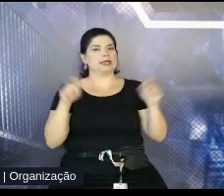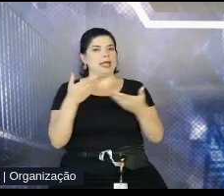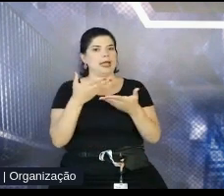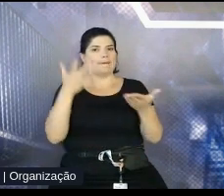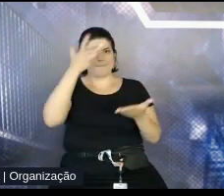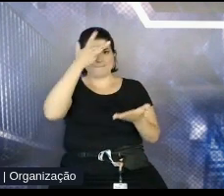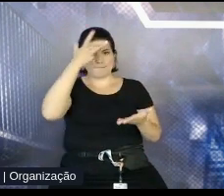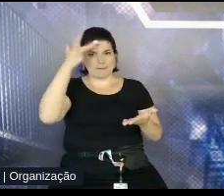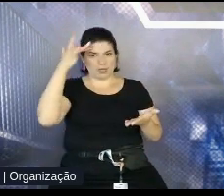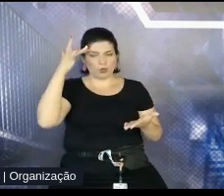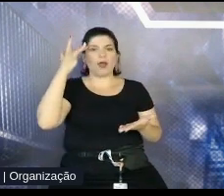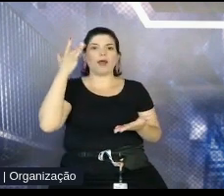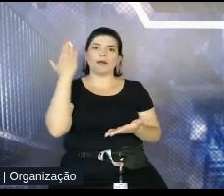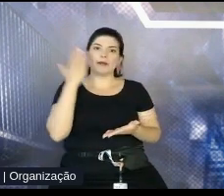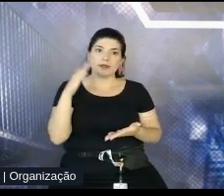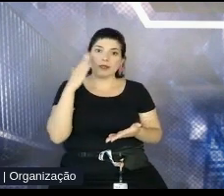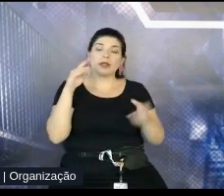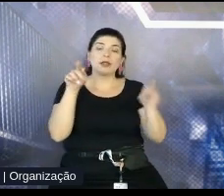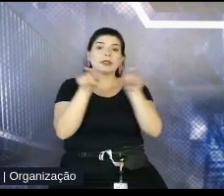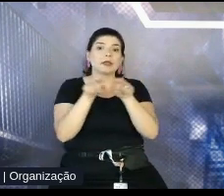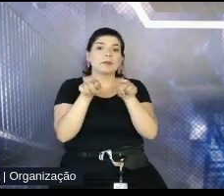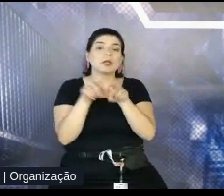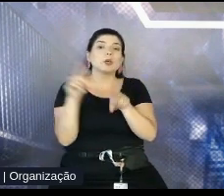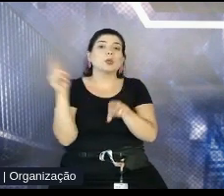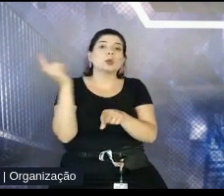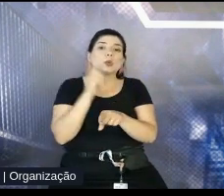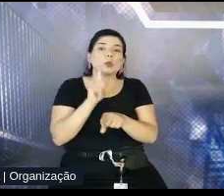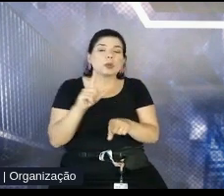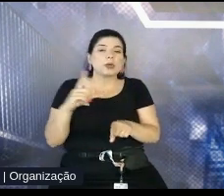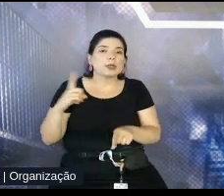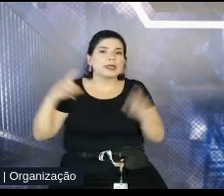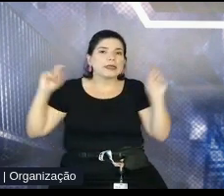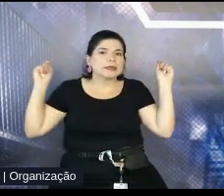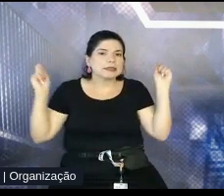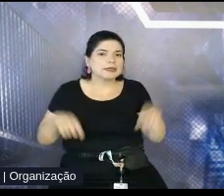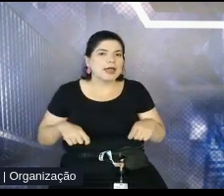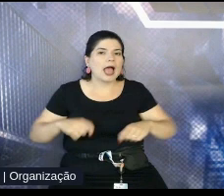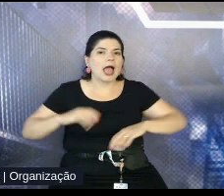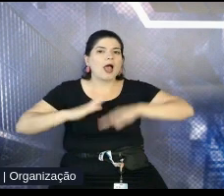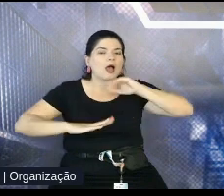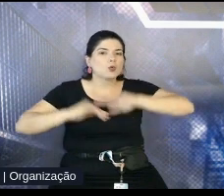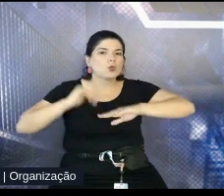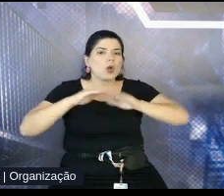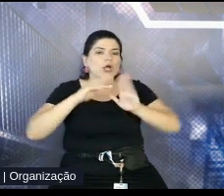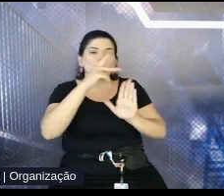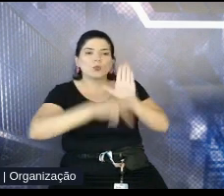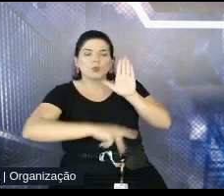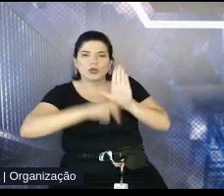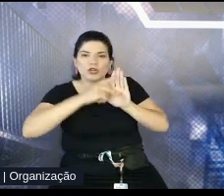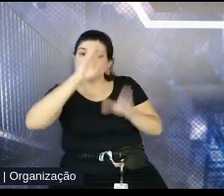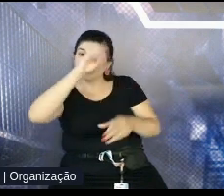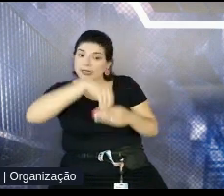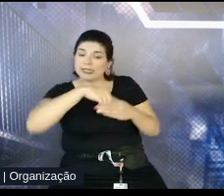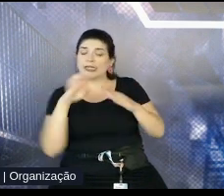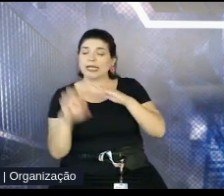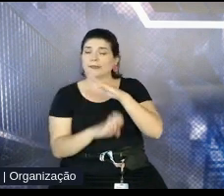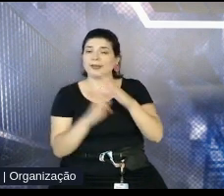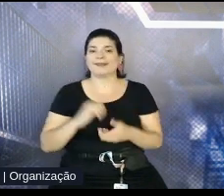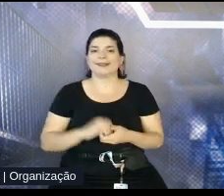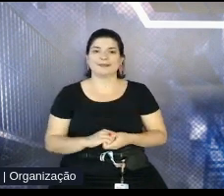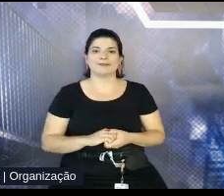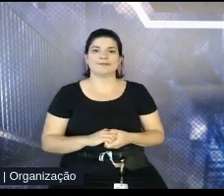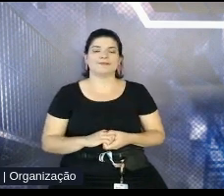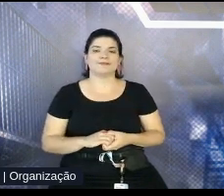essas formações e já saiam como pessoas desenvolvedoras atuando nas squads de projetos da empresa como um todo.